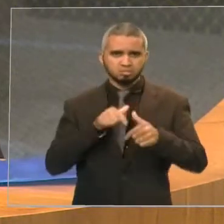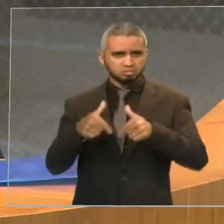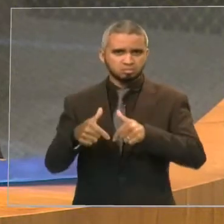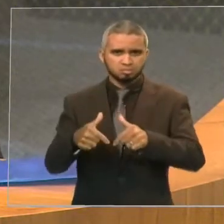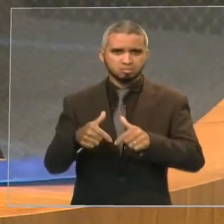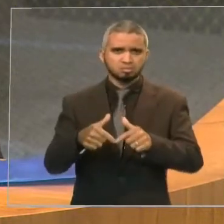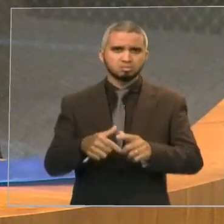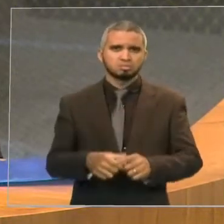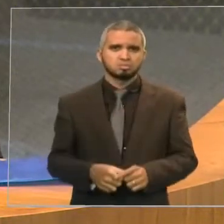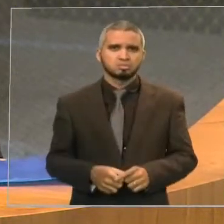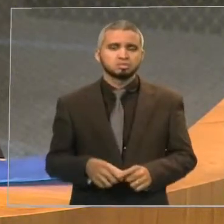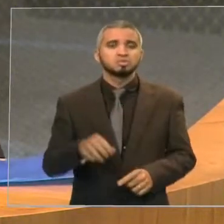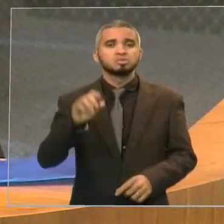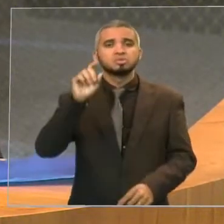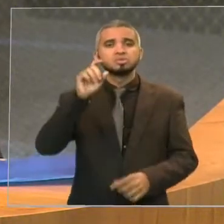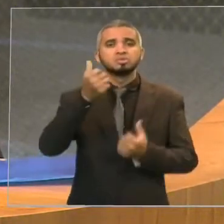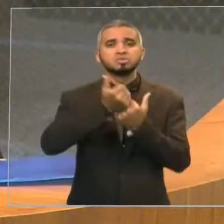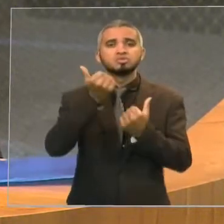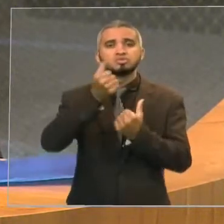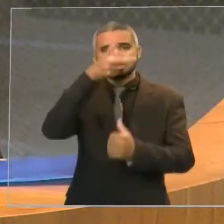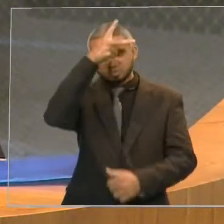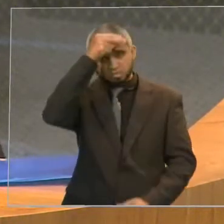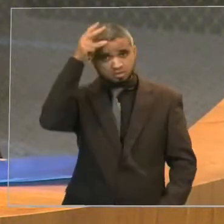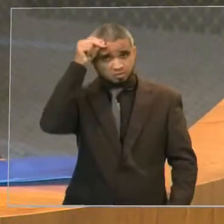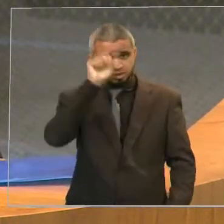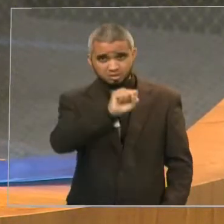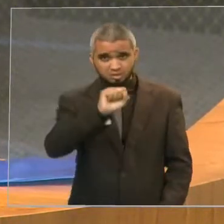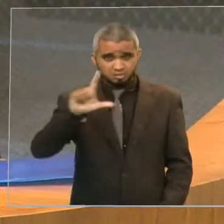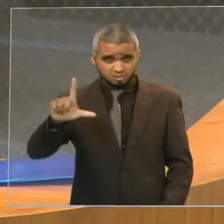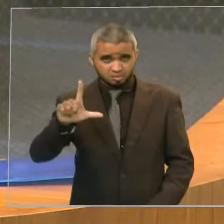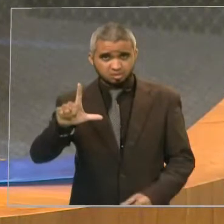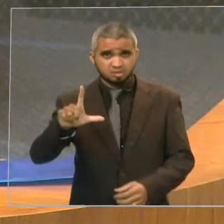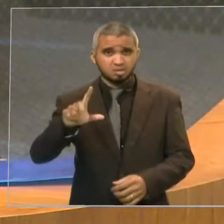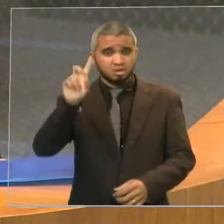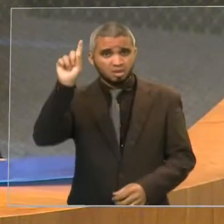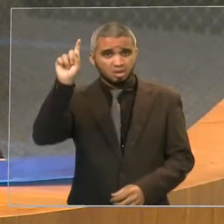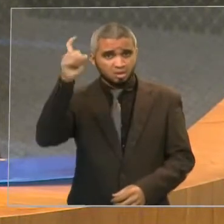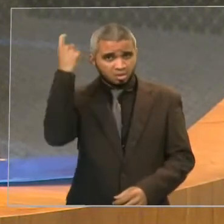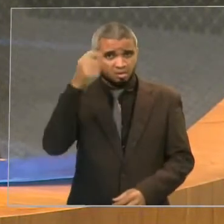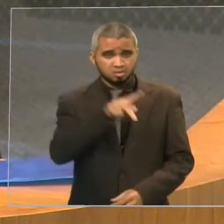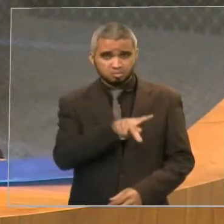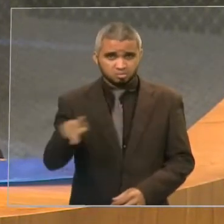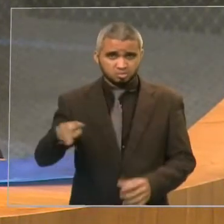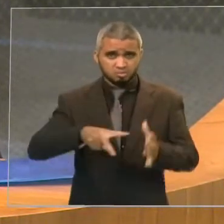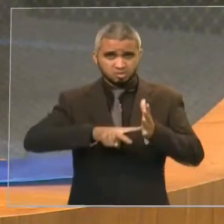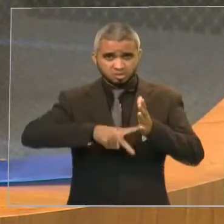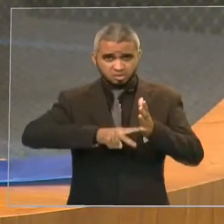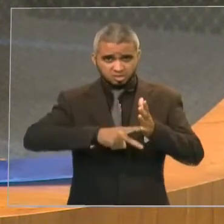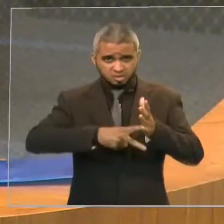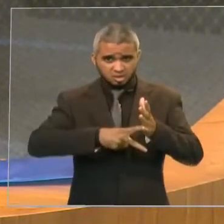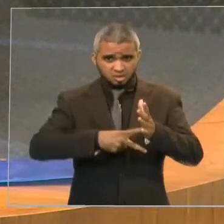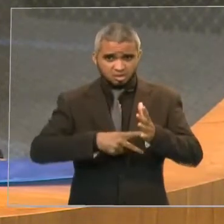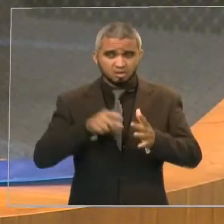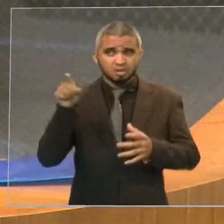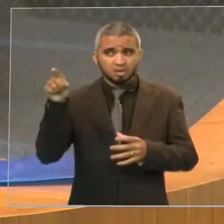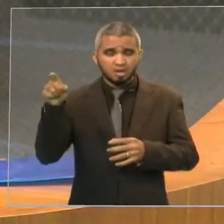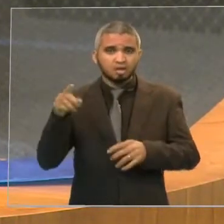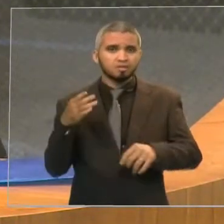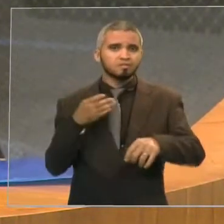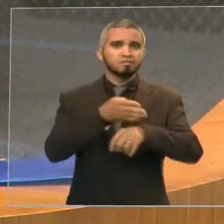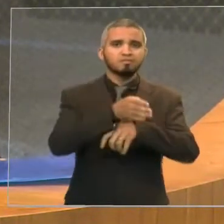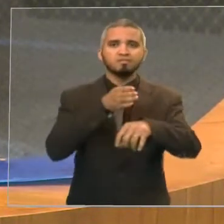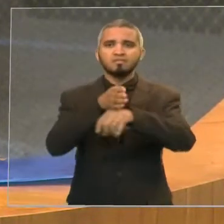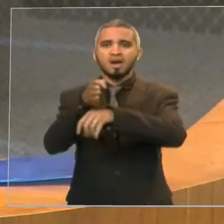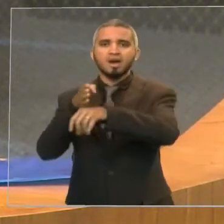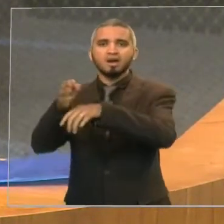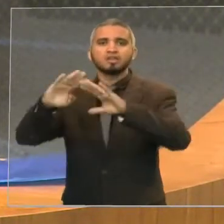o vice-prefeito de São Luís, ex-presidente do sindicato, desde uma escola pública estadual, para falar do governador Flávio Dino,